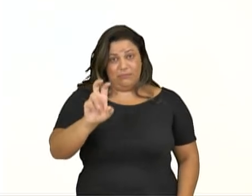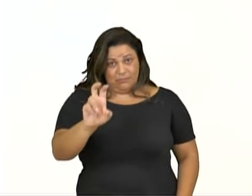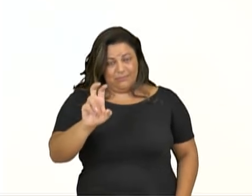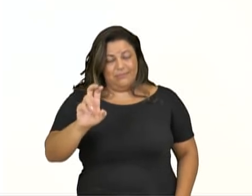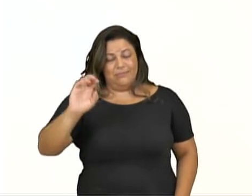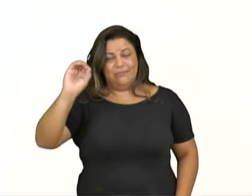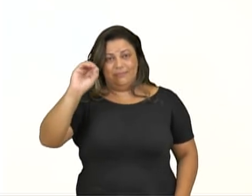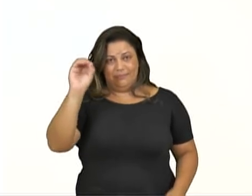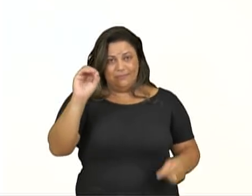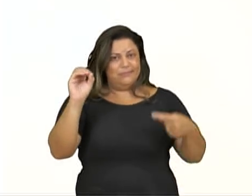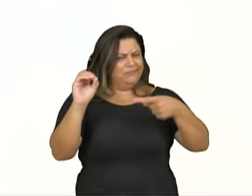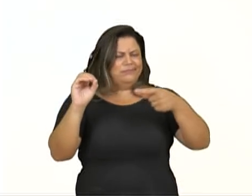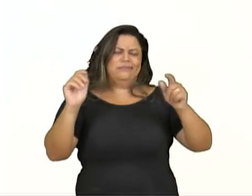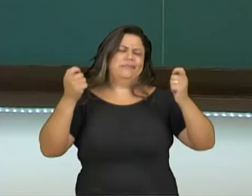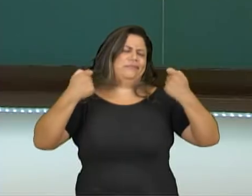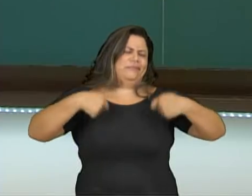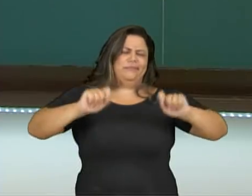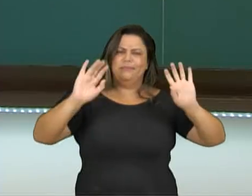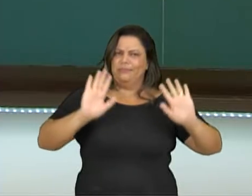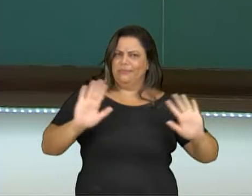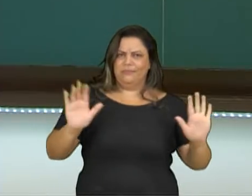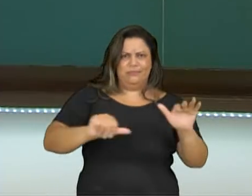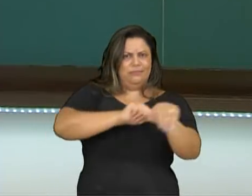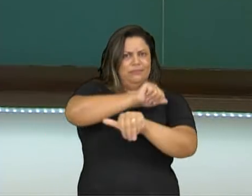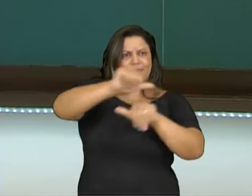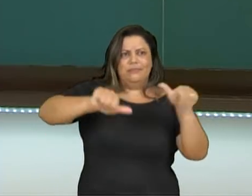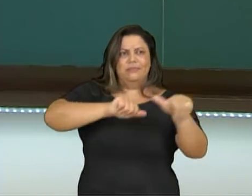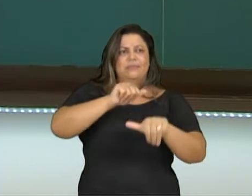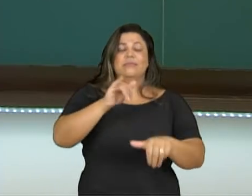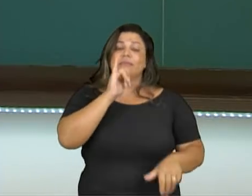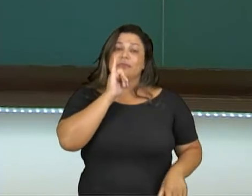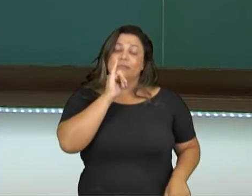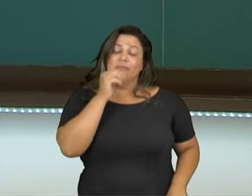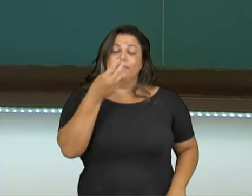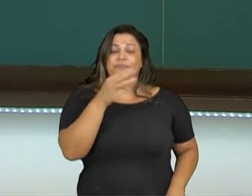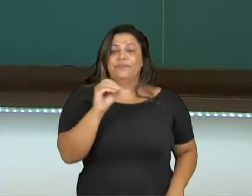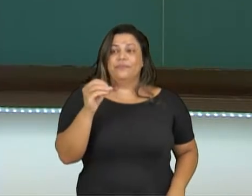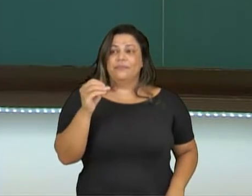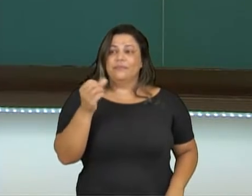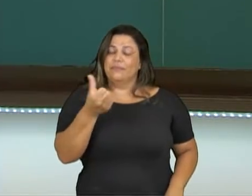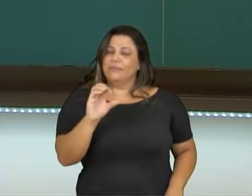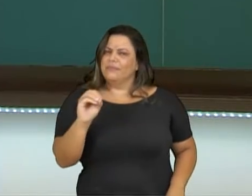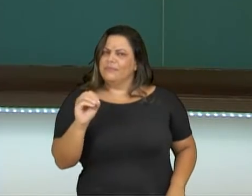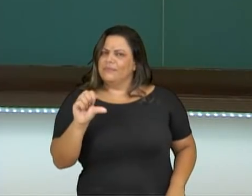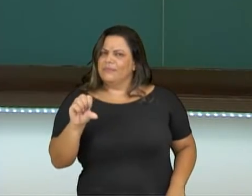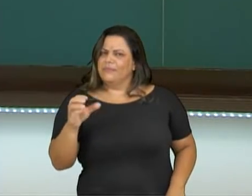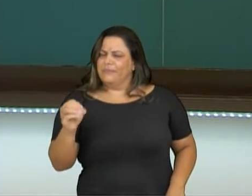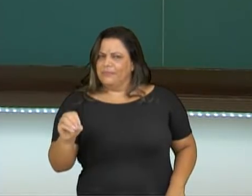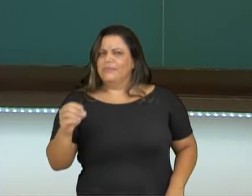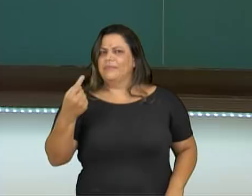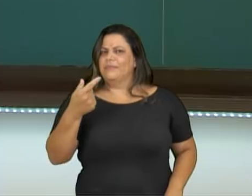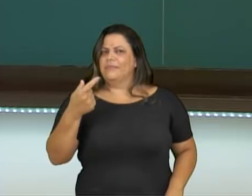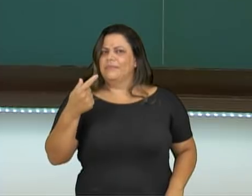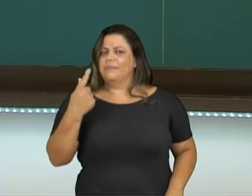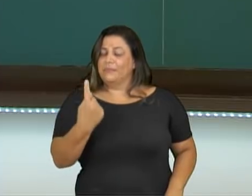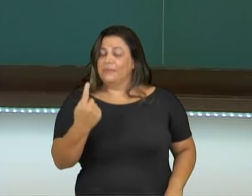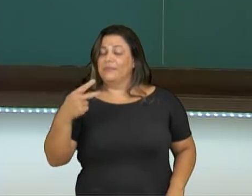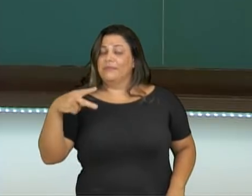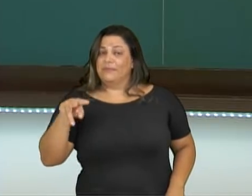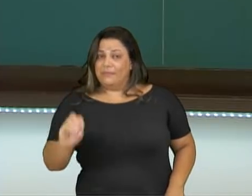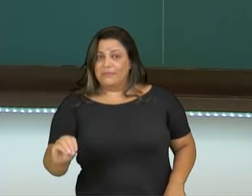preciso transformar. Então, 30, 60, 90, 120 e mais um pouquinho.